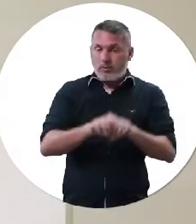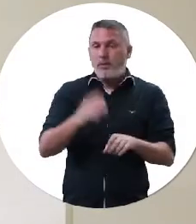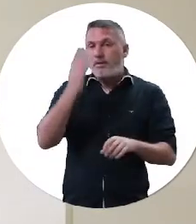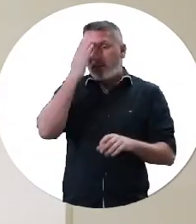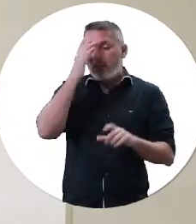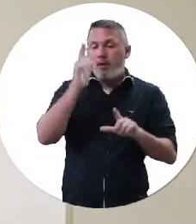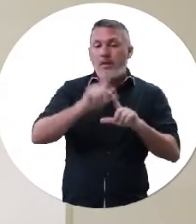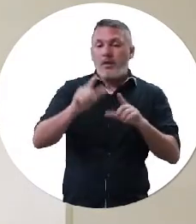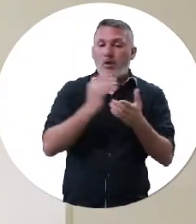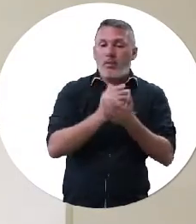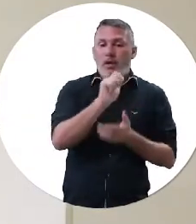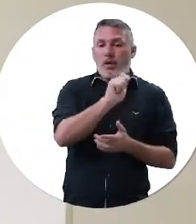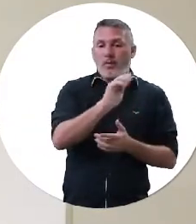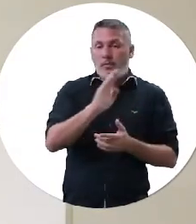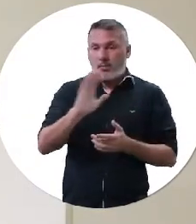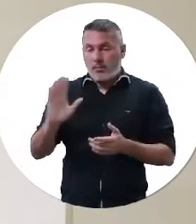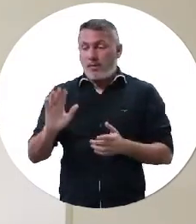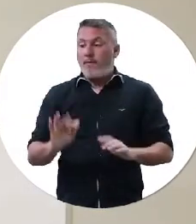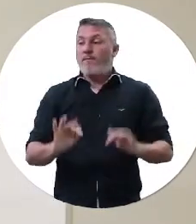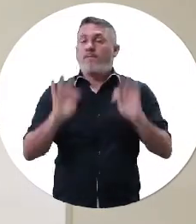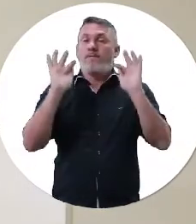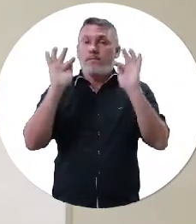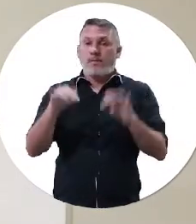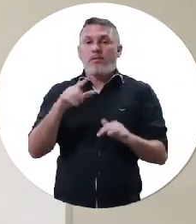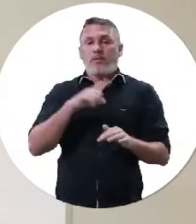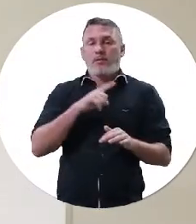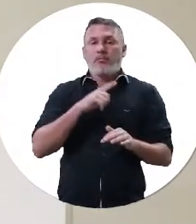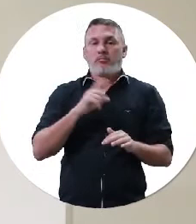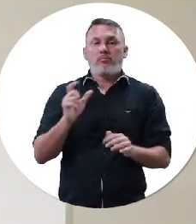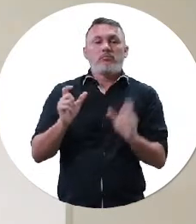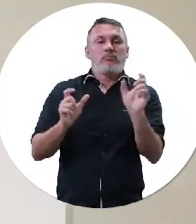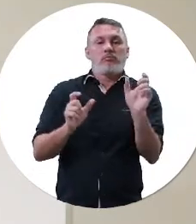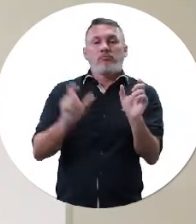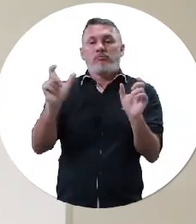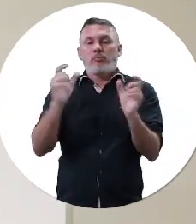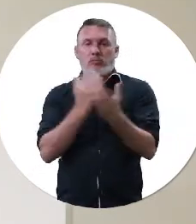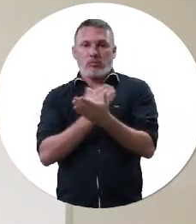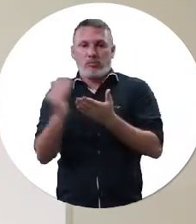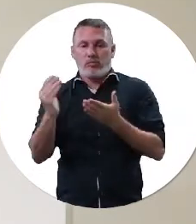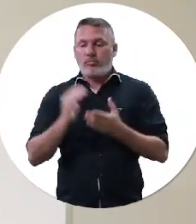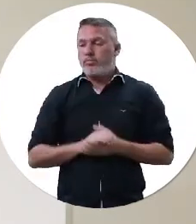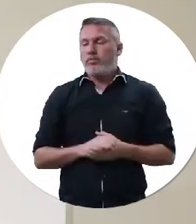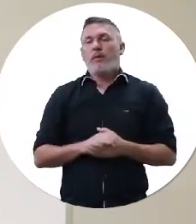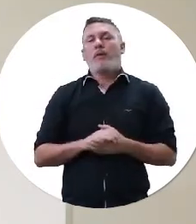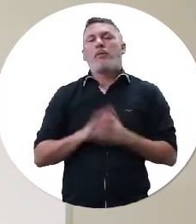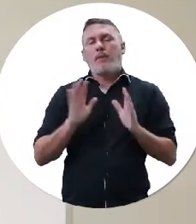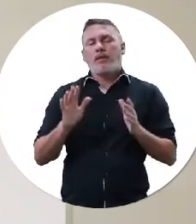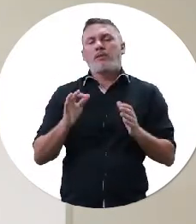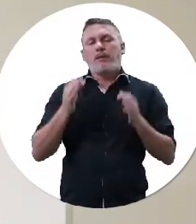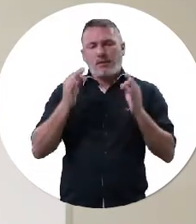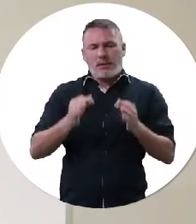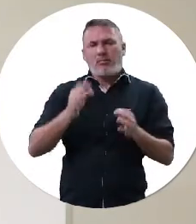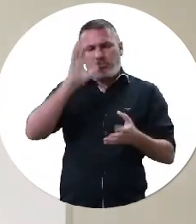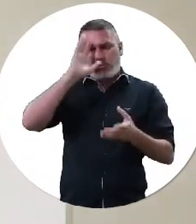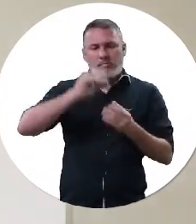nome ao hidrocarboneto da cadeia principal. Certo? Então vamos lá. Aqui eu tenho